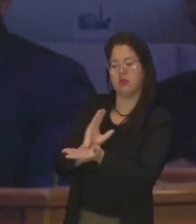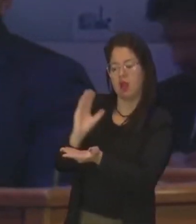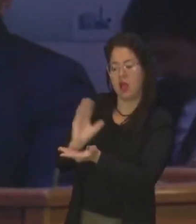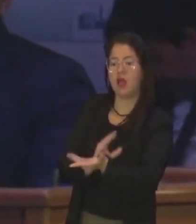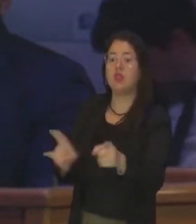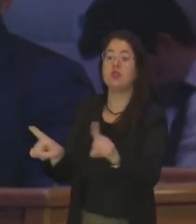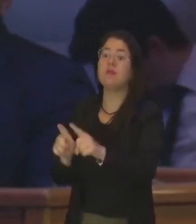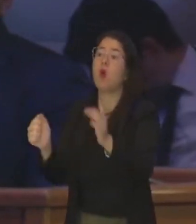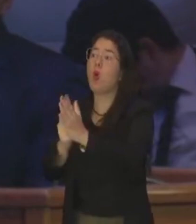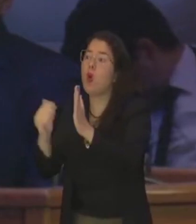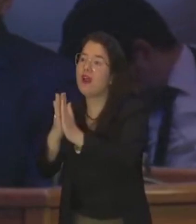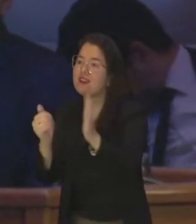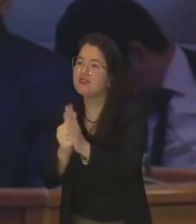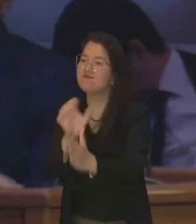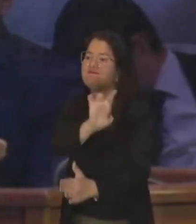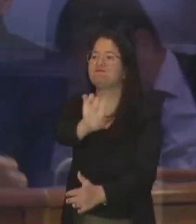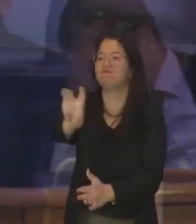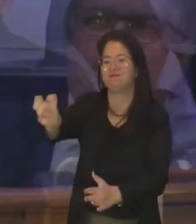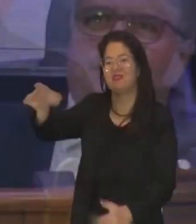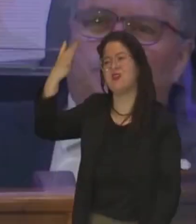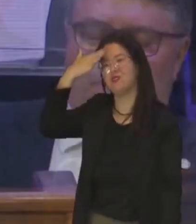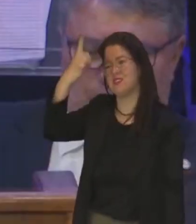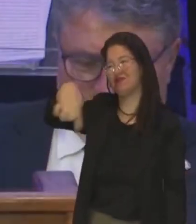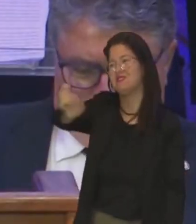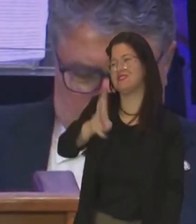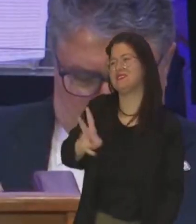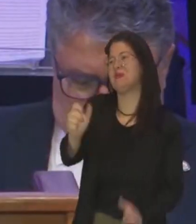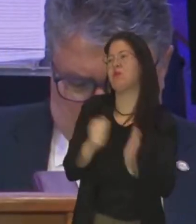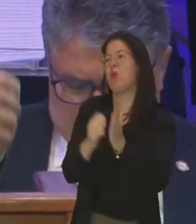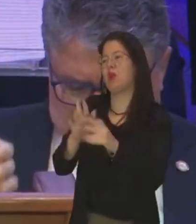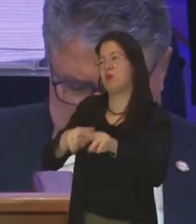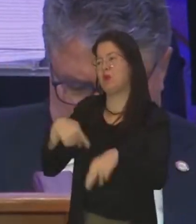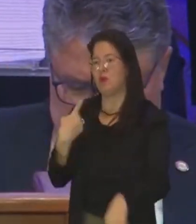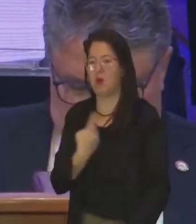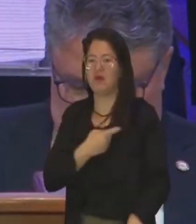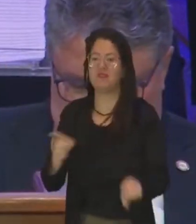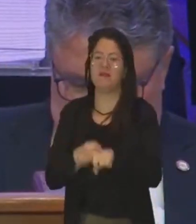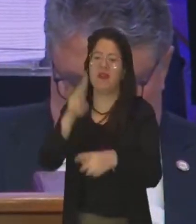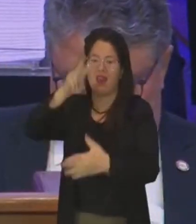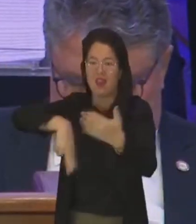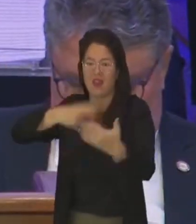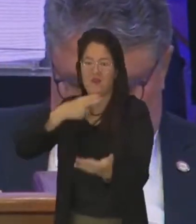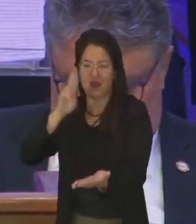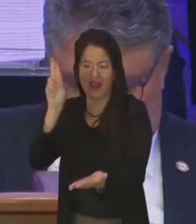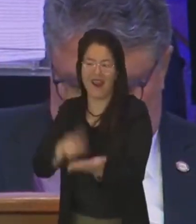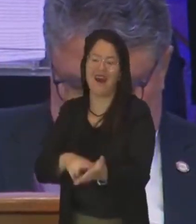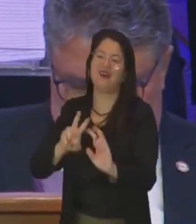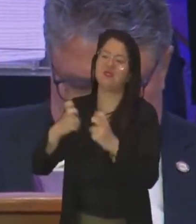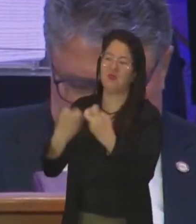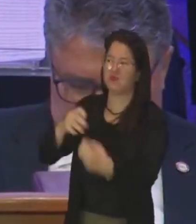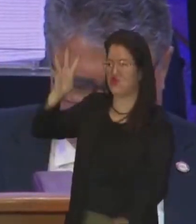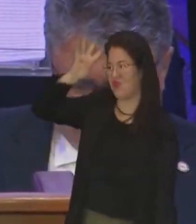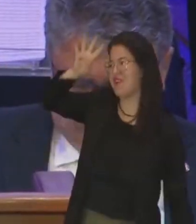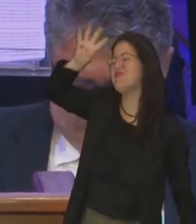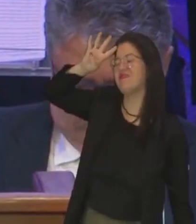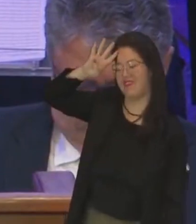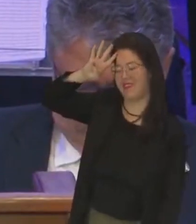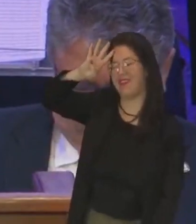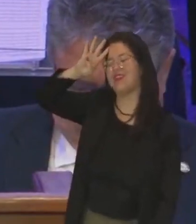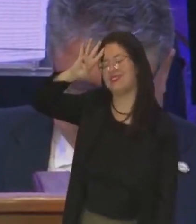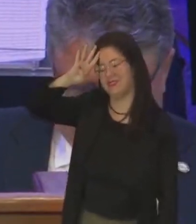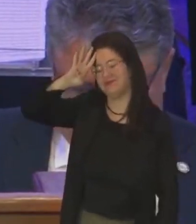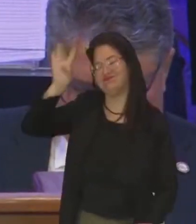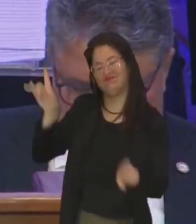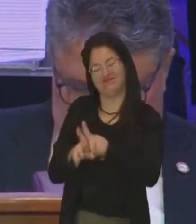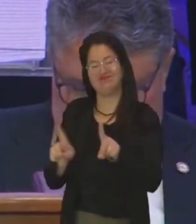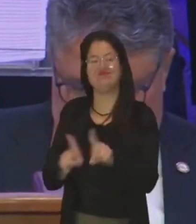as orações dos irmãos. Eu sei que os irmãos estão sempre orando por nós, né? Lendo as nossas cartas nos cultos de quarta-feira e assim